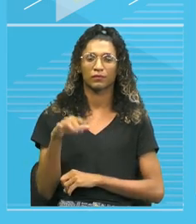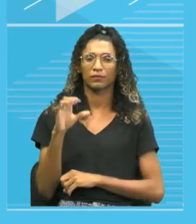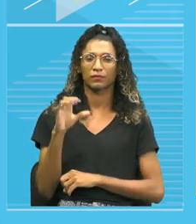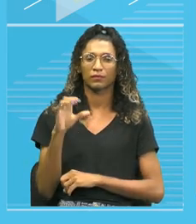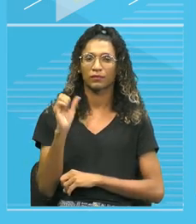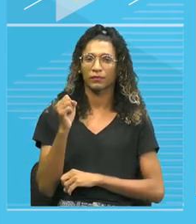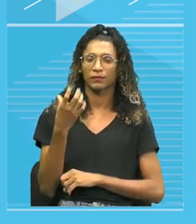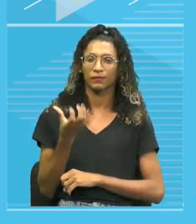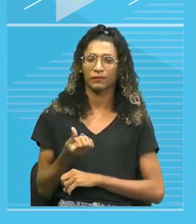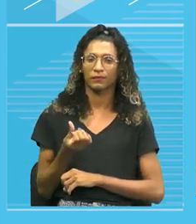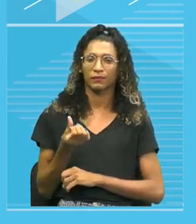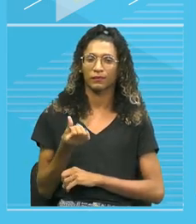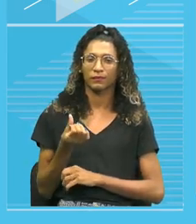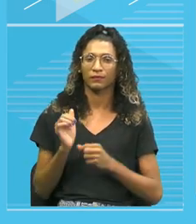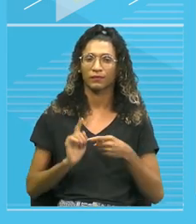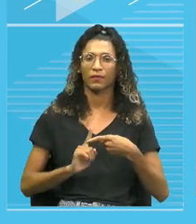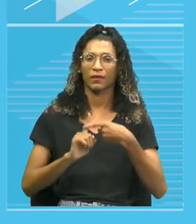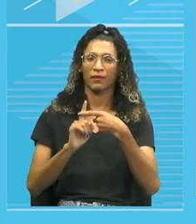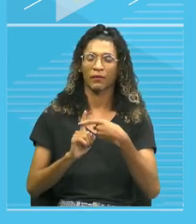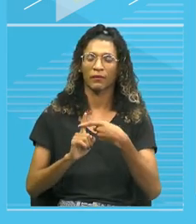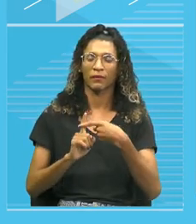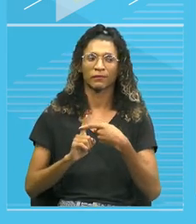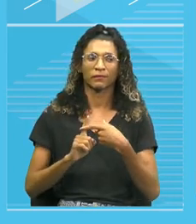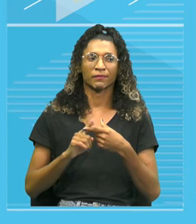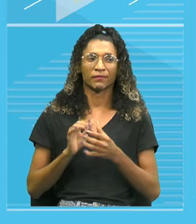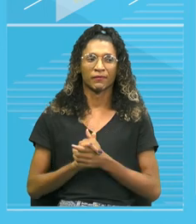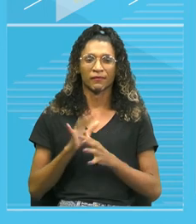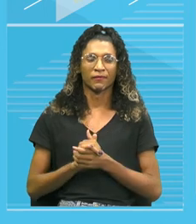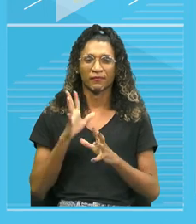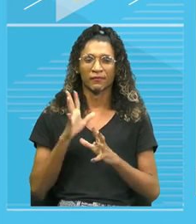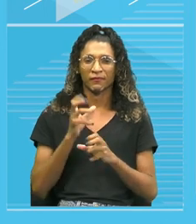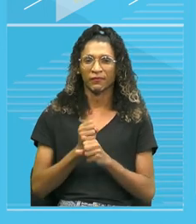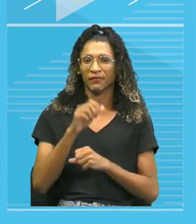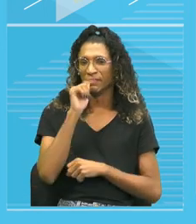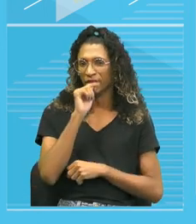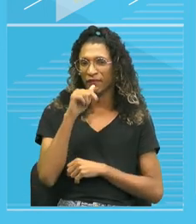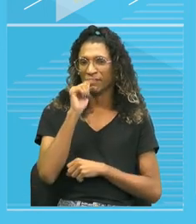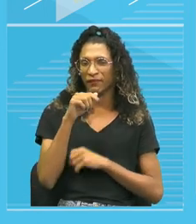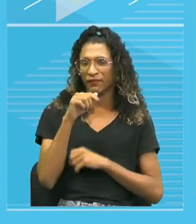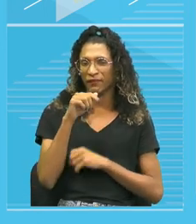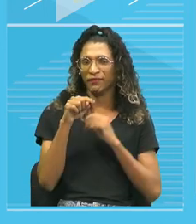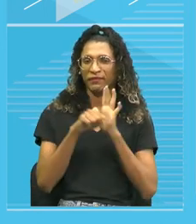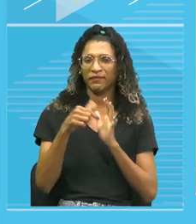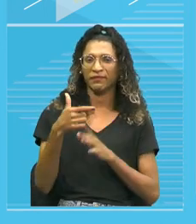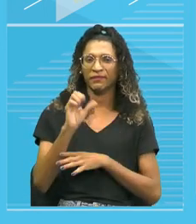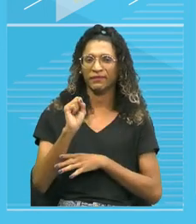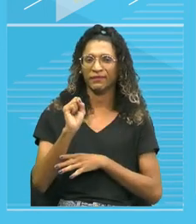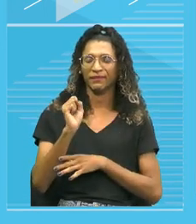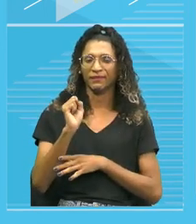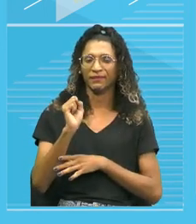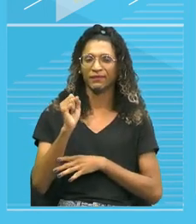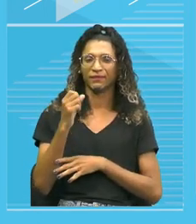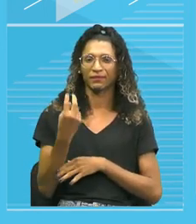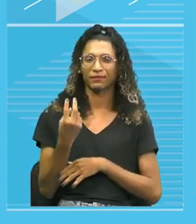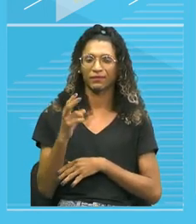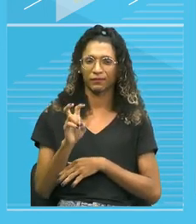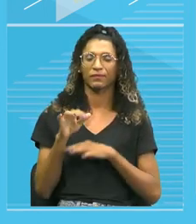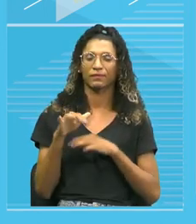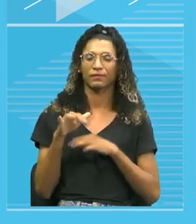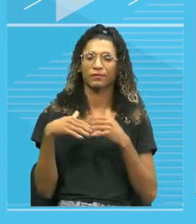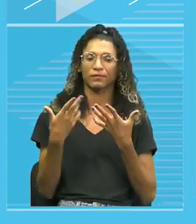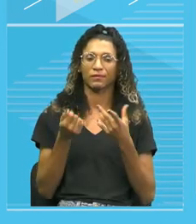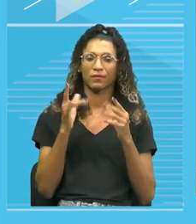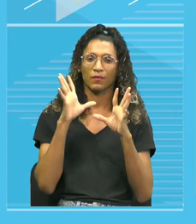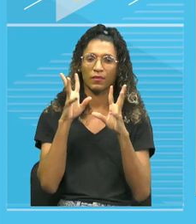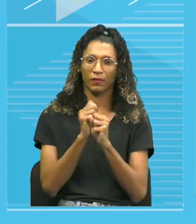e 86 mas o valor da água que é menos 285 show isso tudo